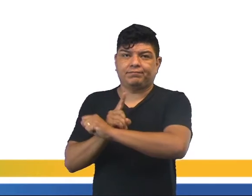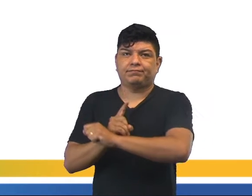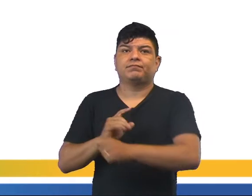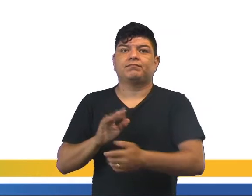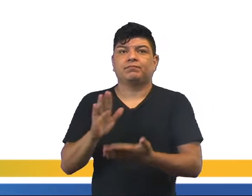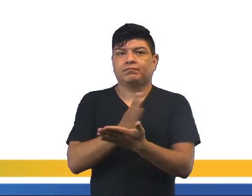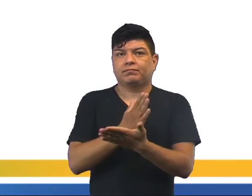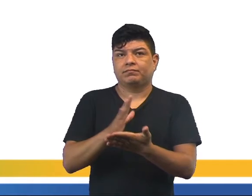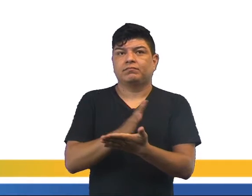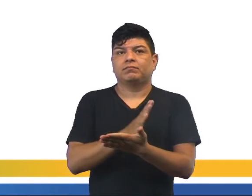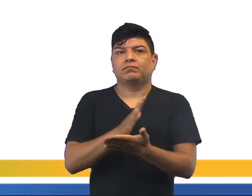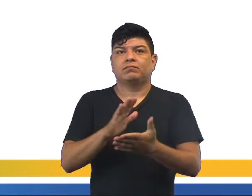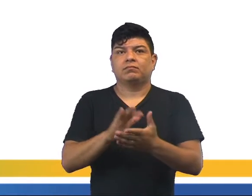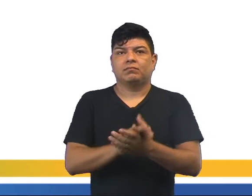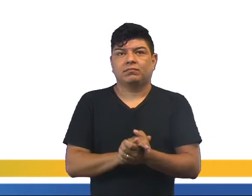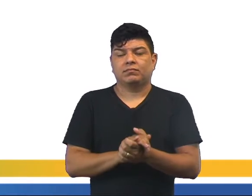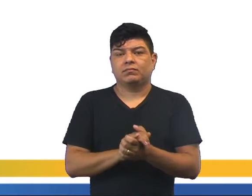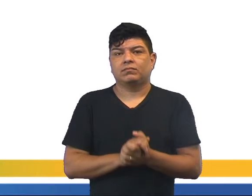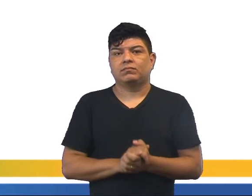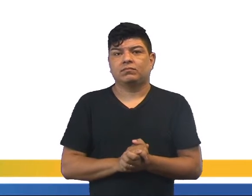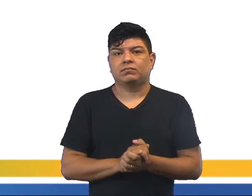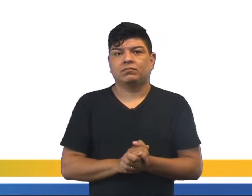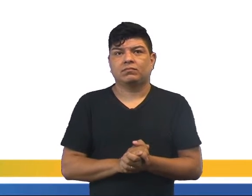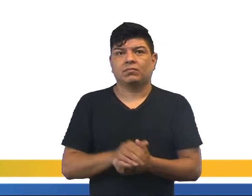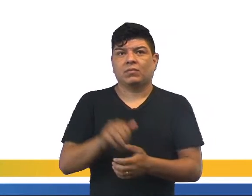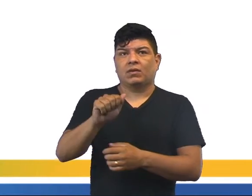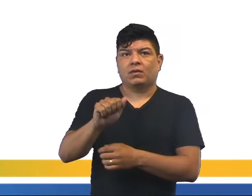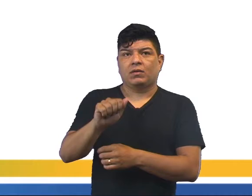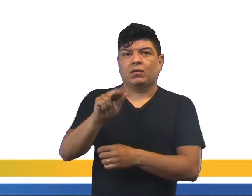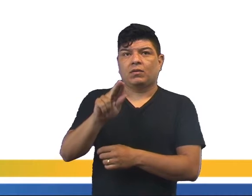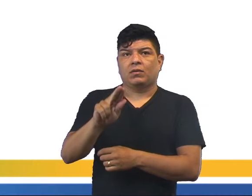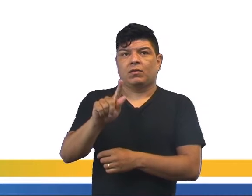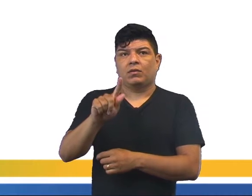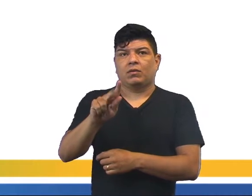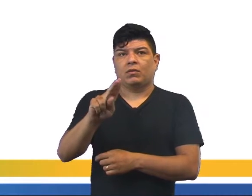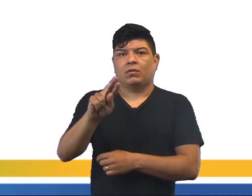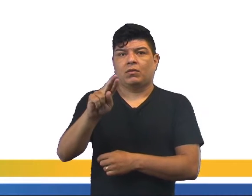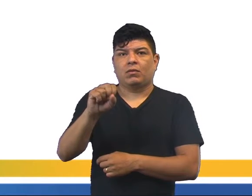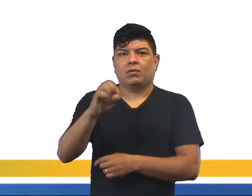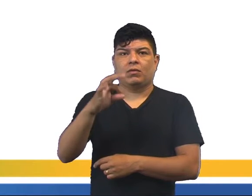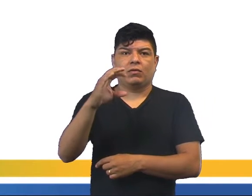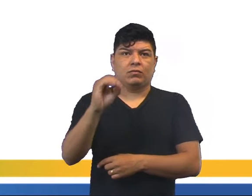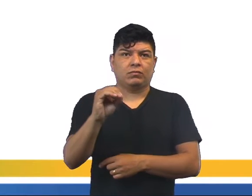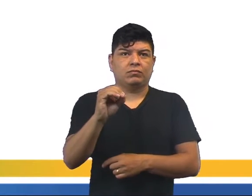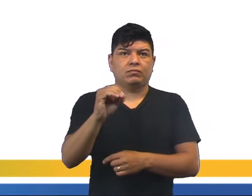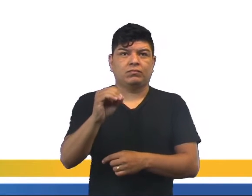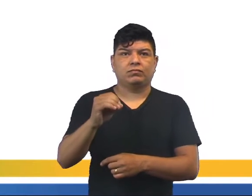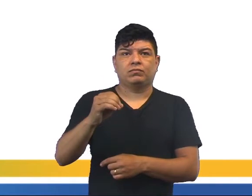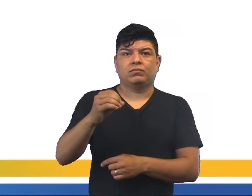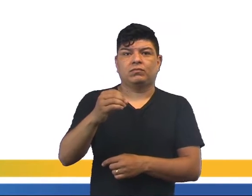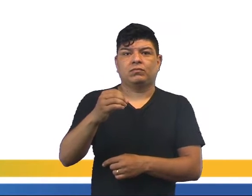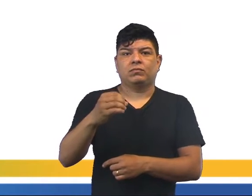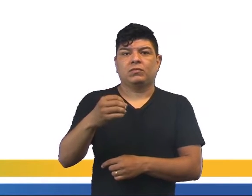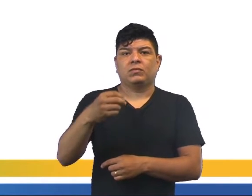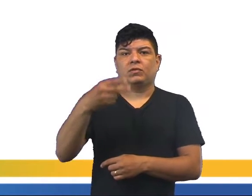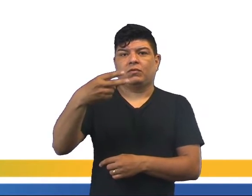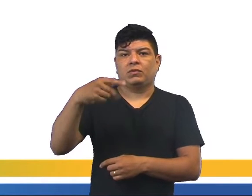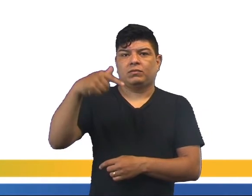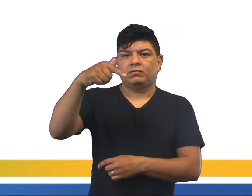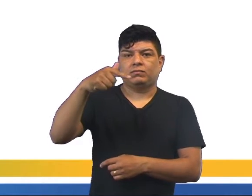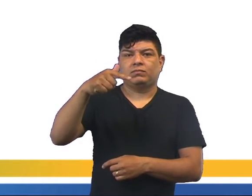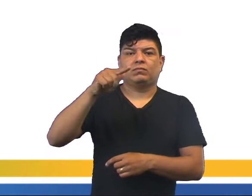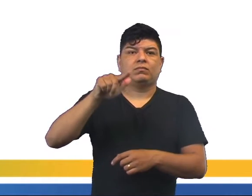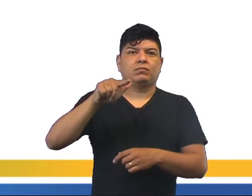E alguns deles foram Augusto, né, que 27 antes de Cristo e 14 depois de Cristo,